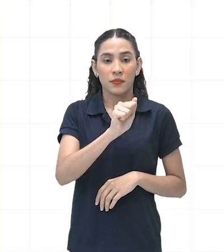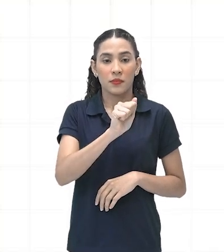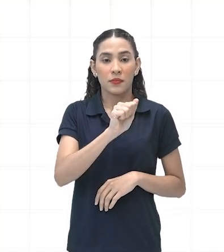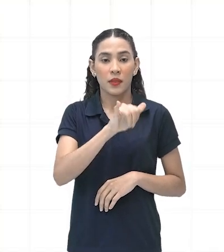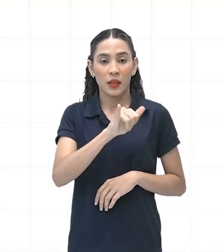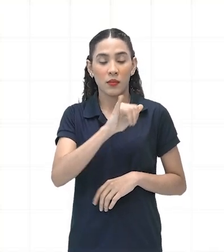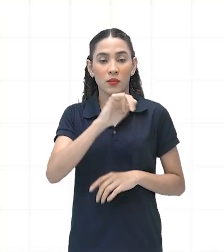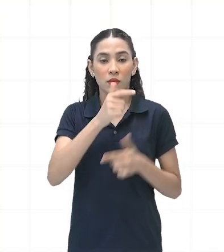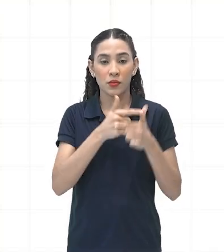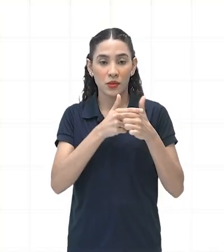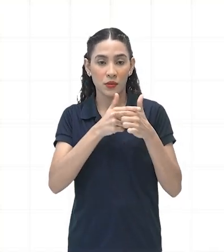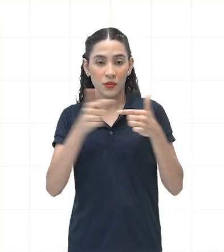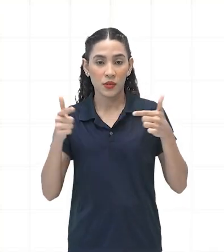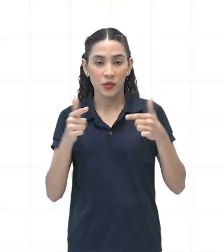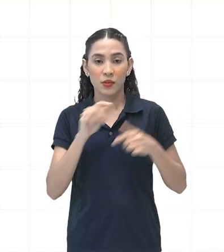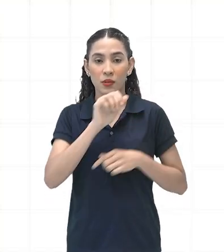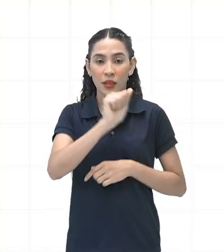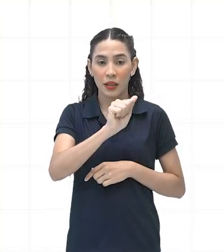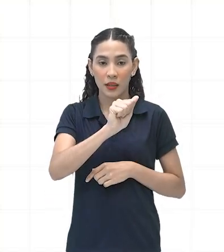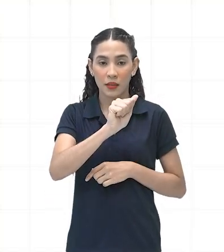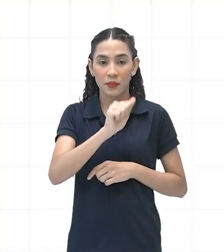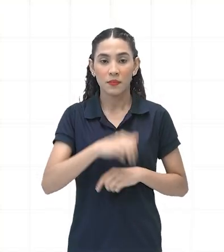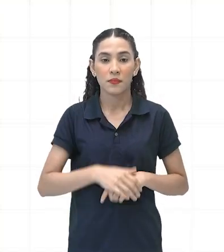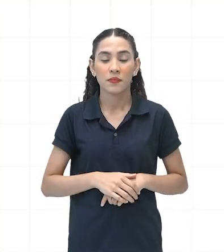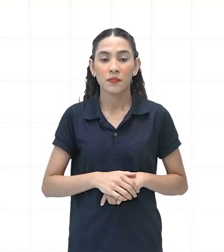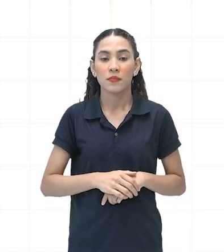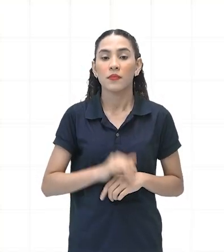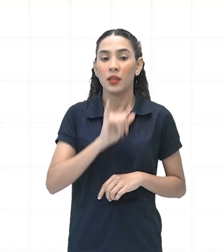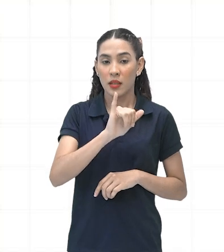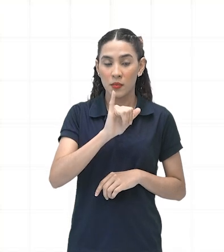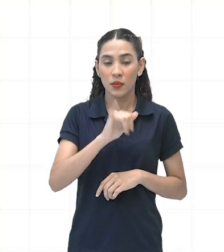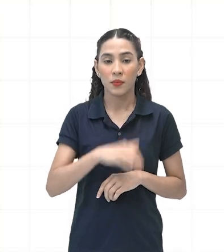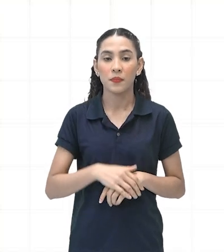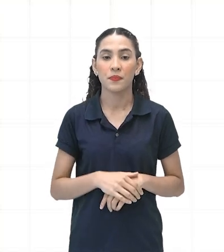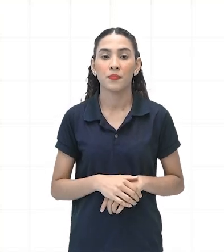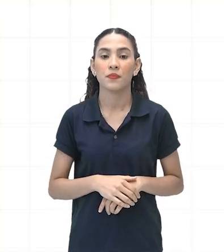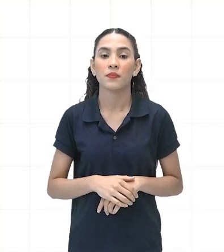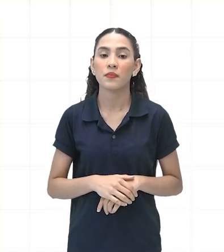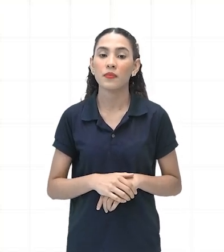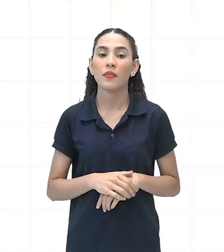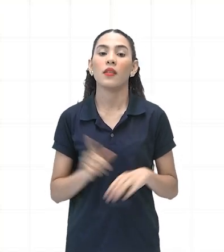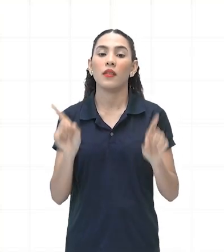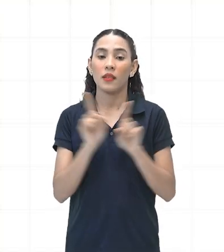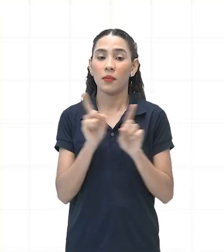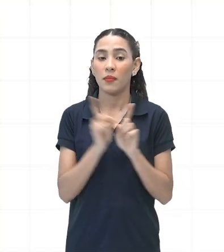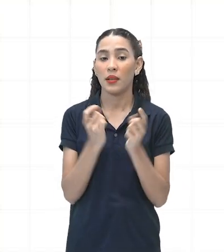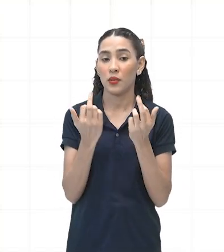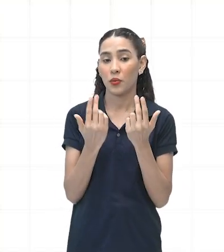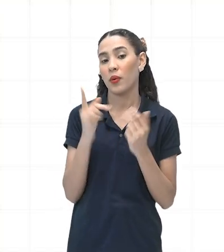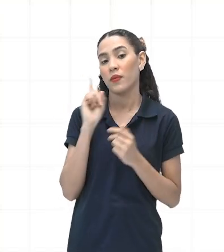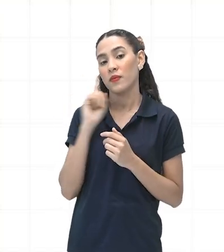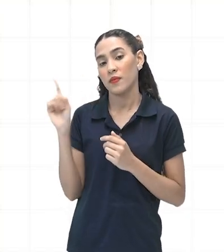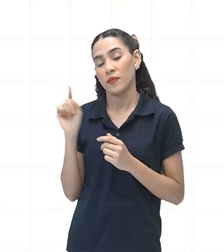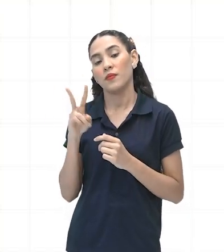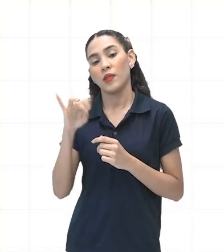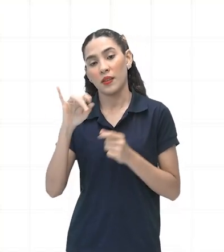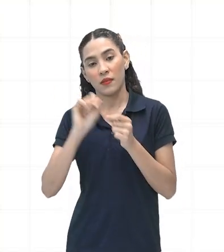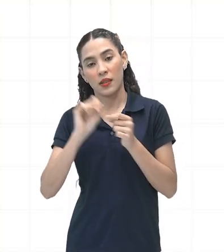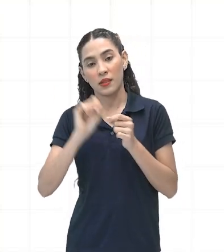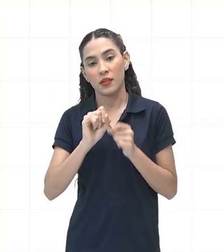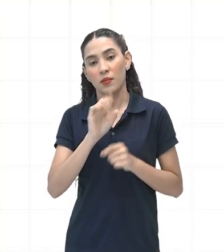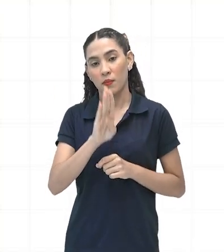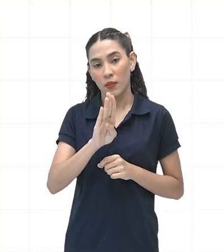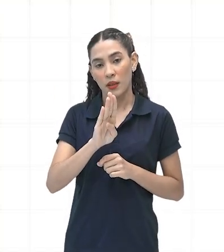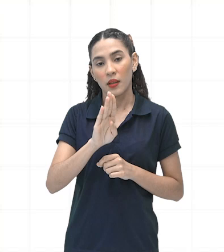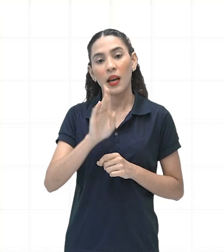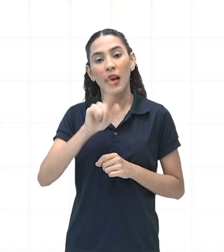AY dividido por A, vai dar Y. Da mesma forma, eu vou fazer aqui, ó, o B